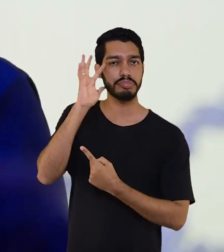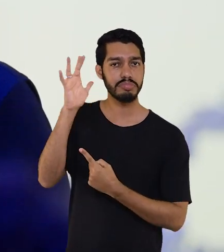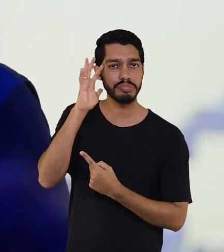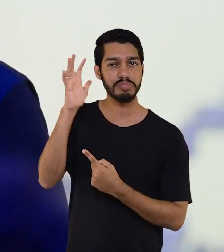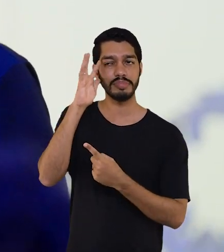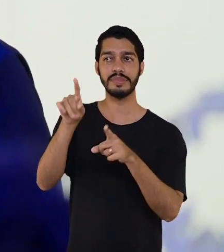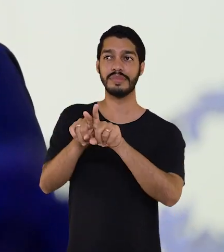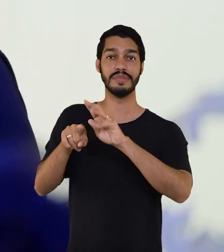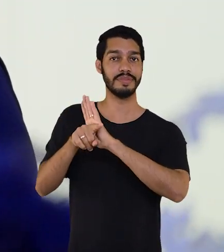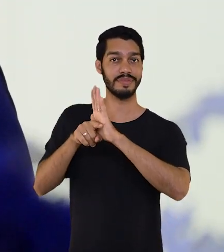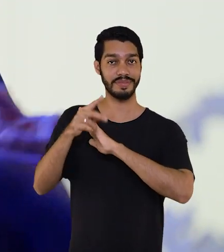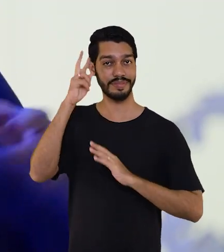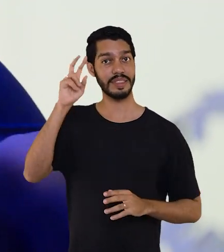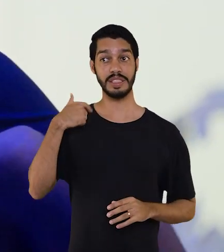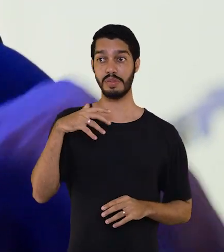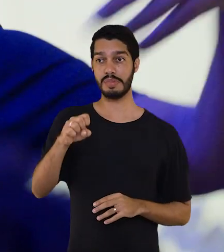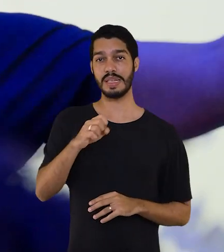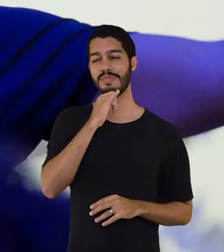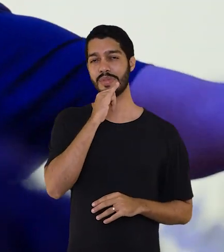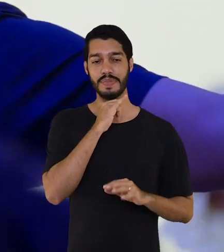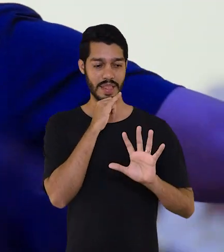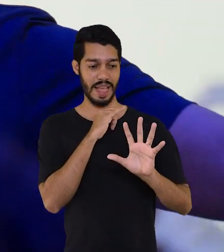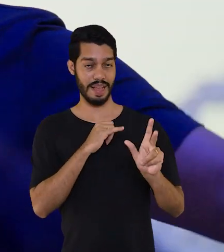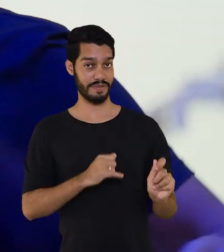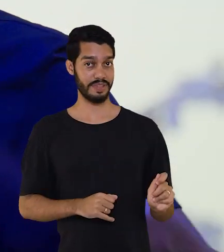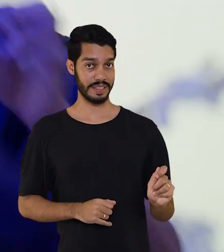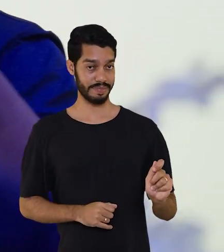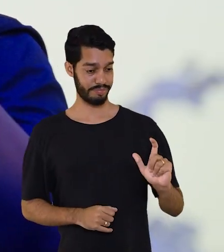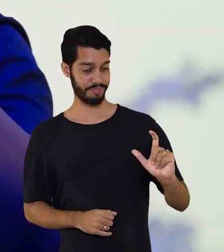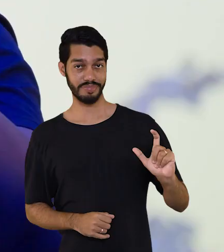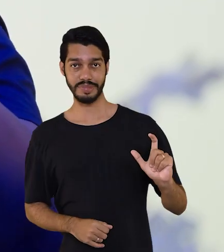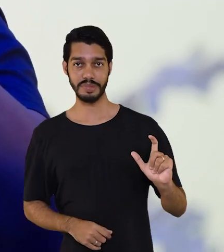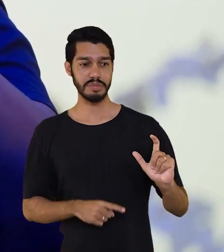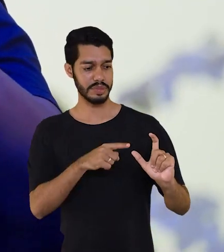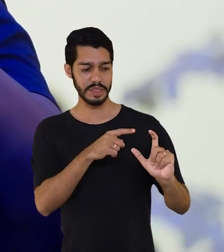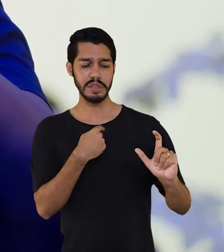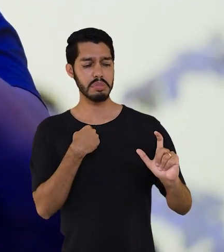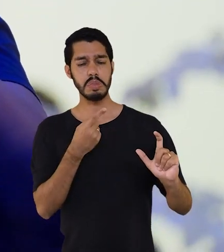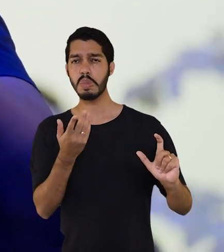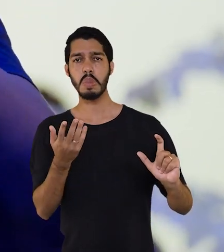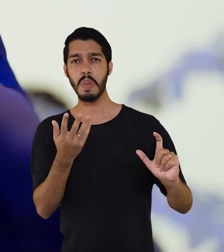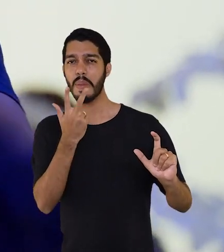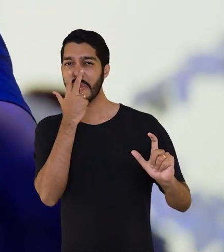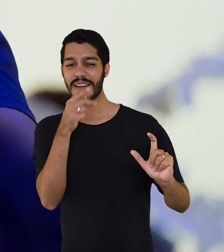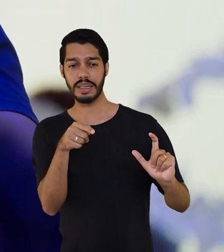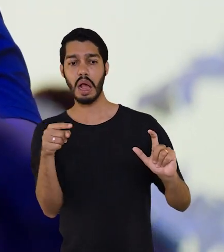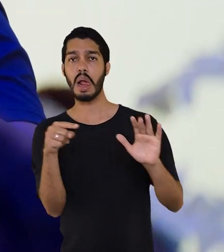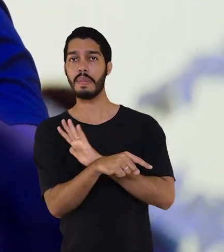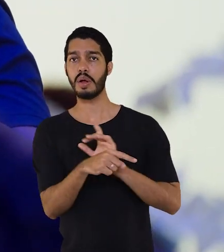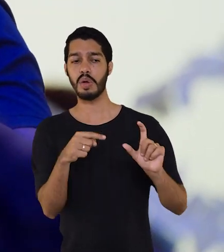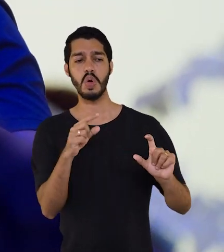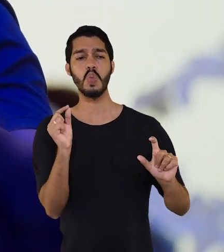e historiadores. Aí eu pego um artefato, por exemplo, da Pequena África, que é e pergunto, o que é